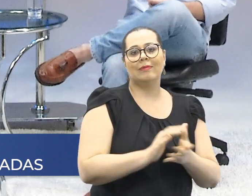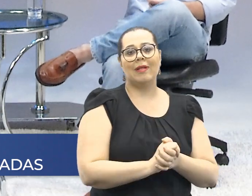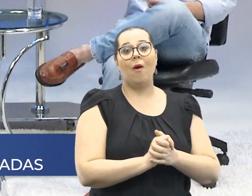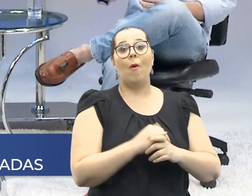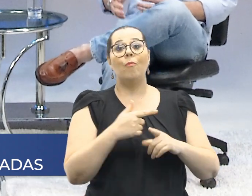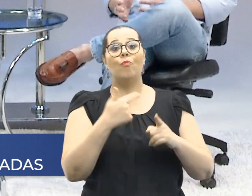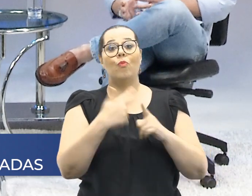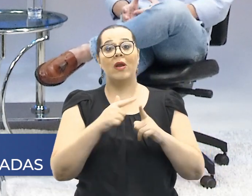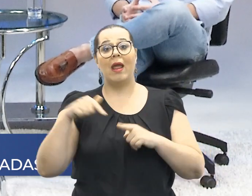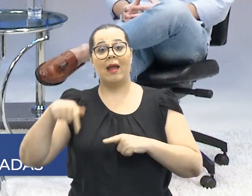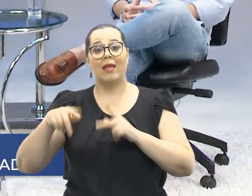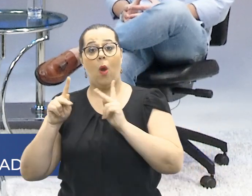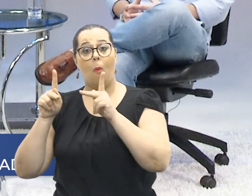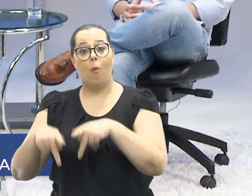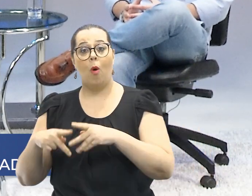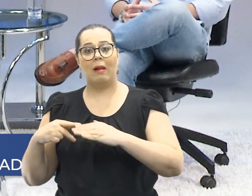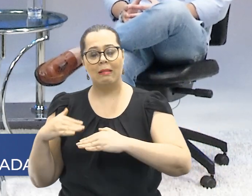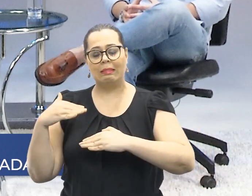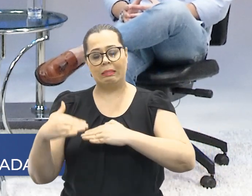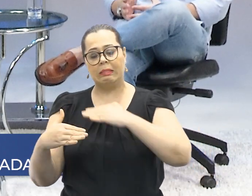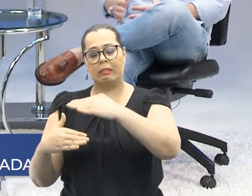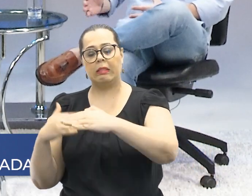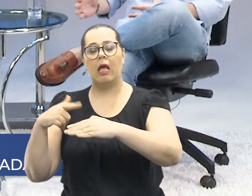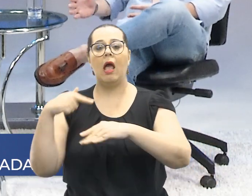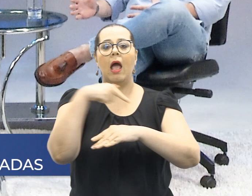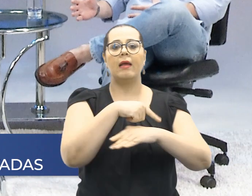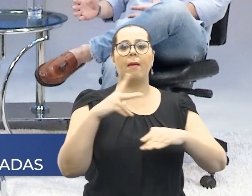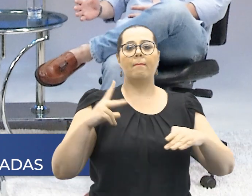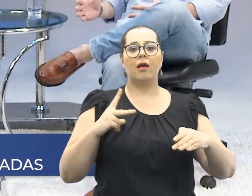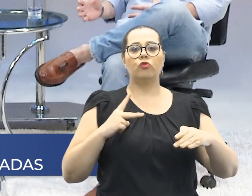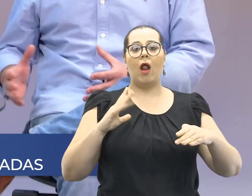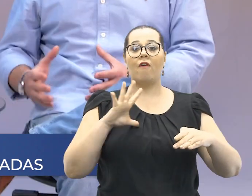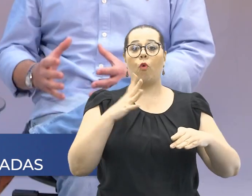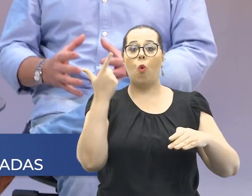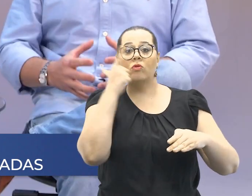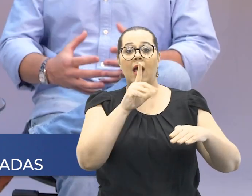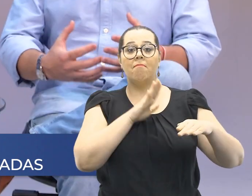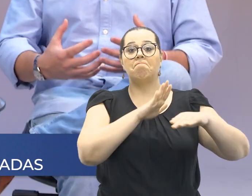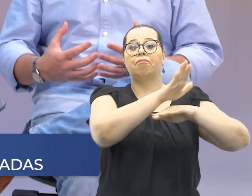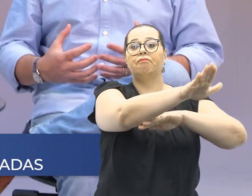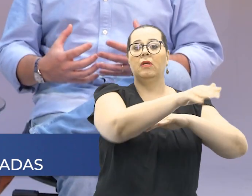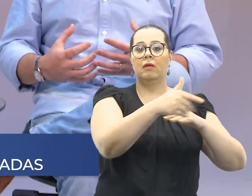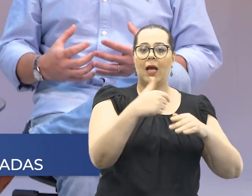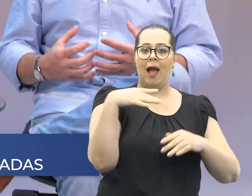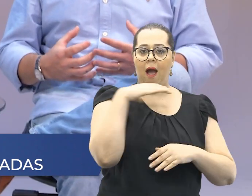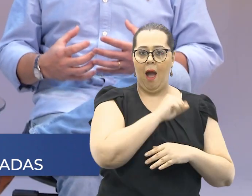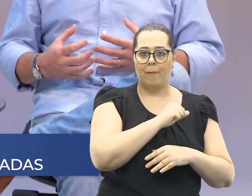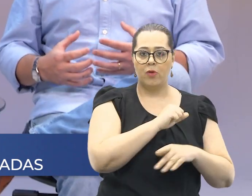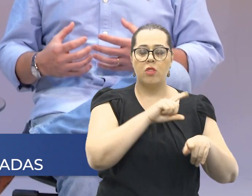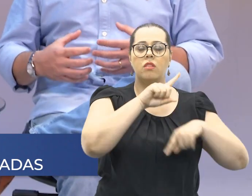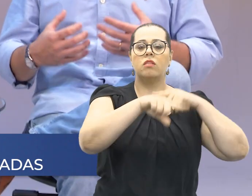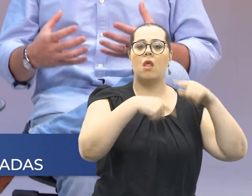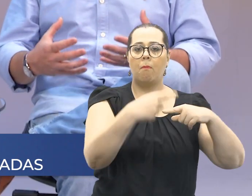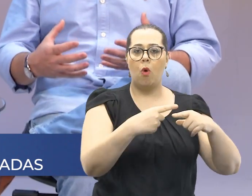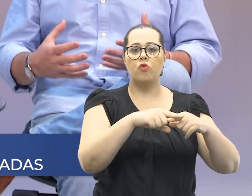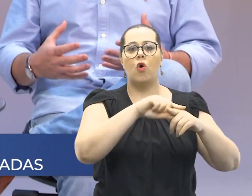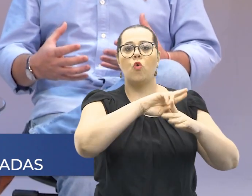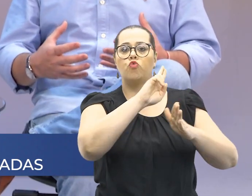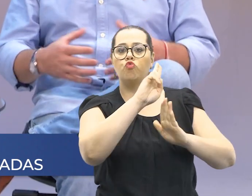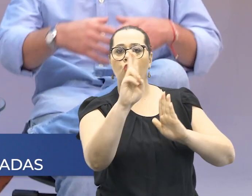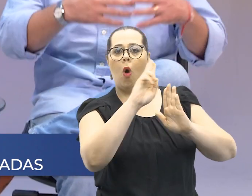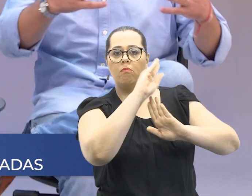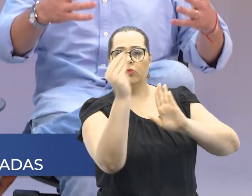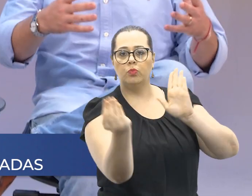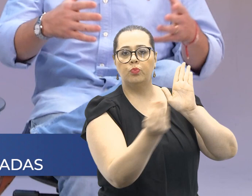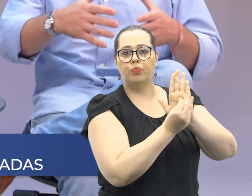folha orçamentária, aquilo lá então é de imediato. Depois vencido o processo, a empresa assume aquele espaço, o nomeia